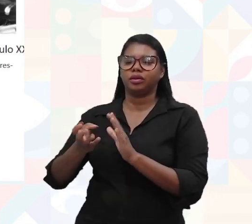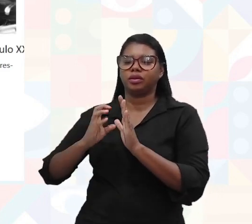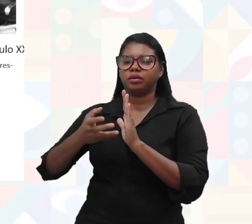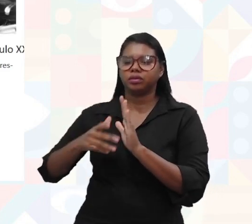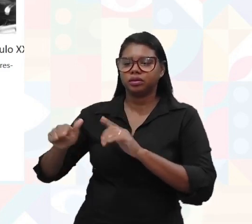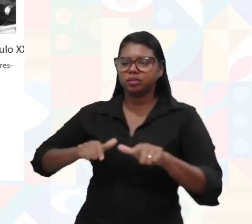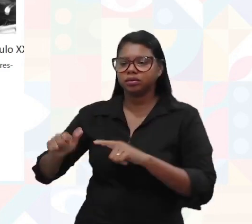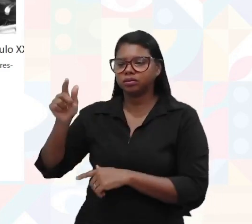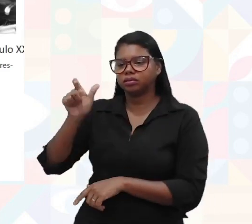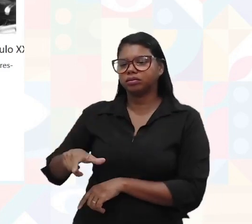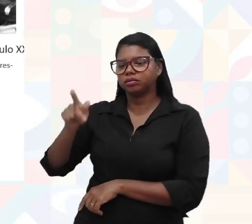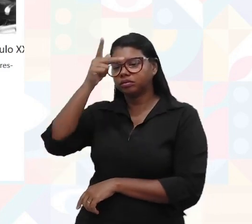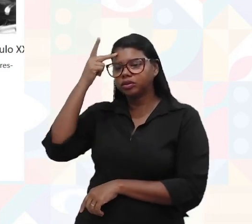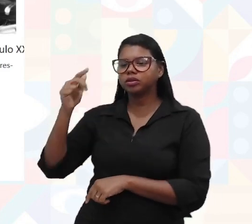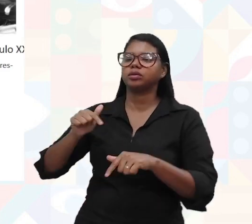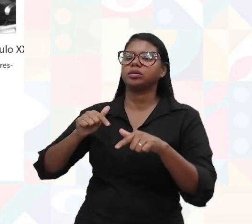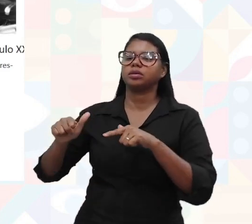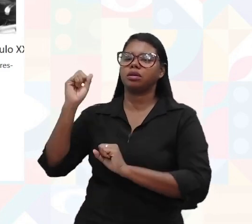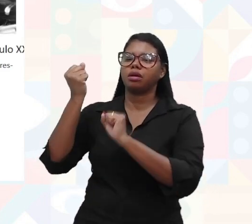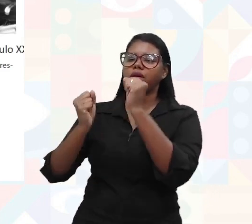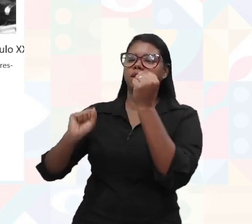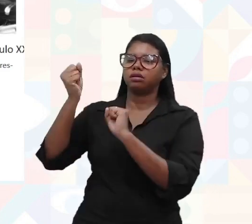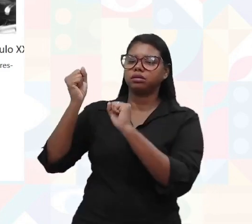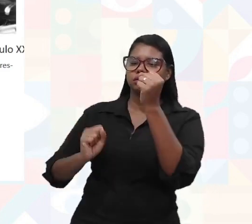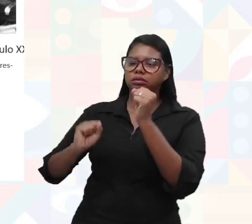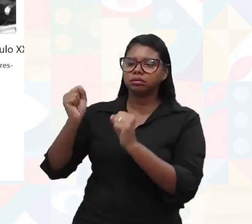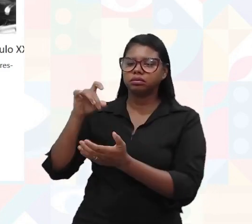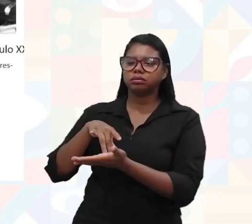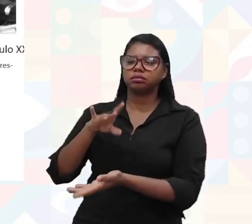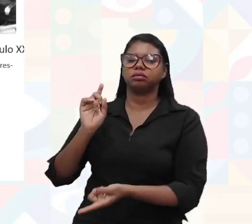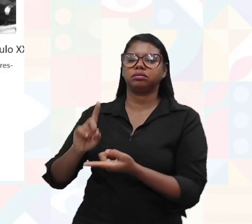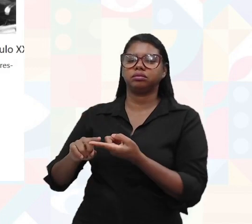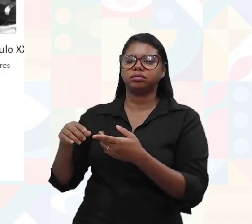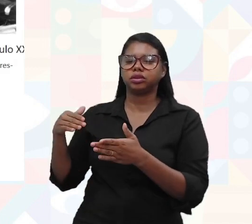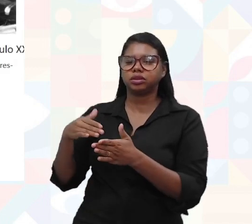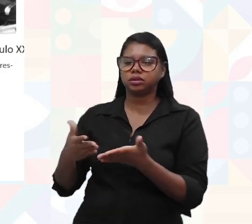Numa fábrica da indústria de automóveis Ford, né? Que existe até